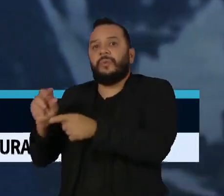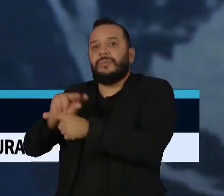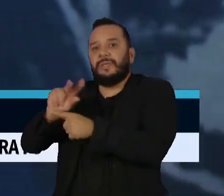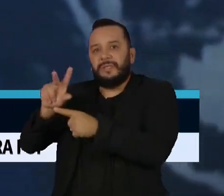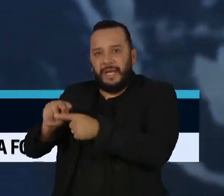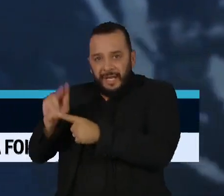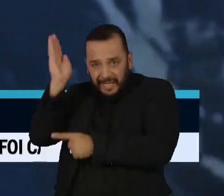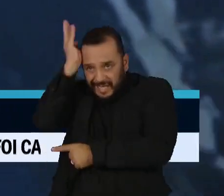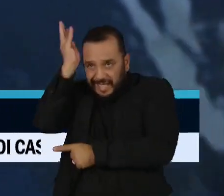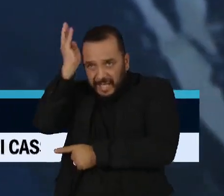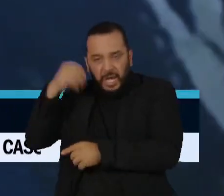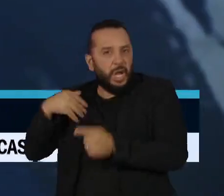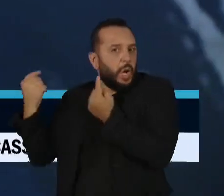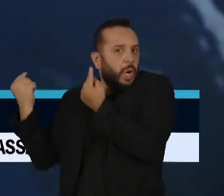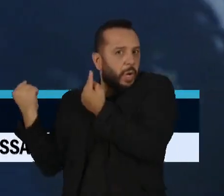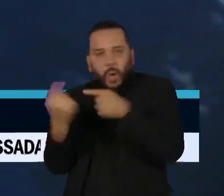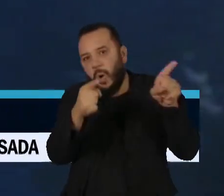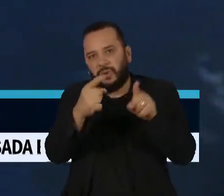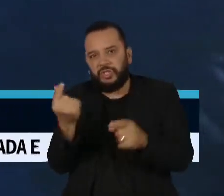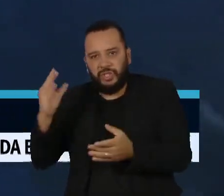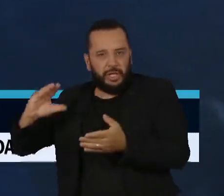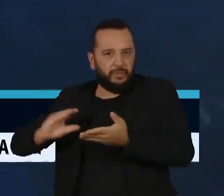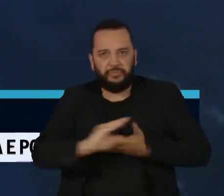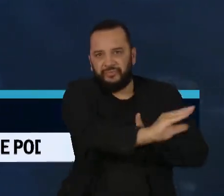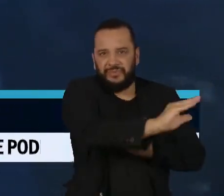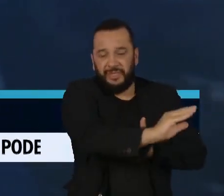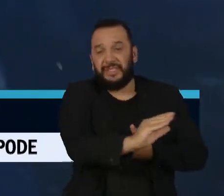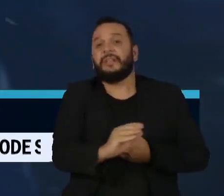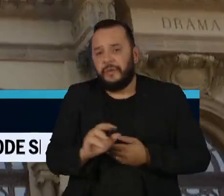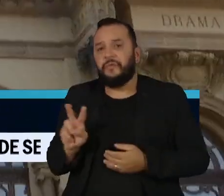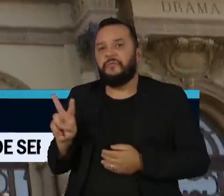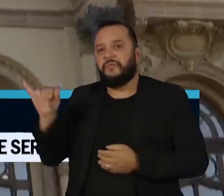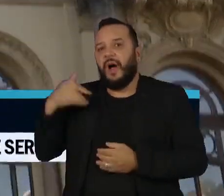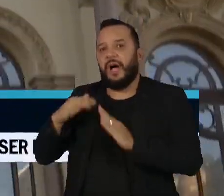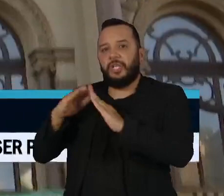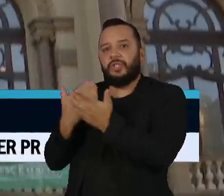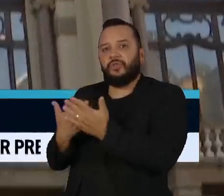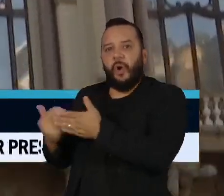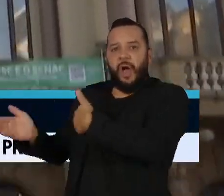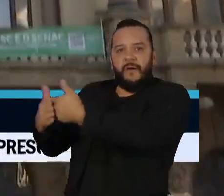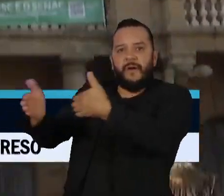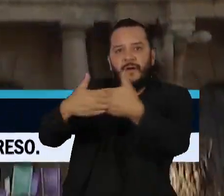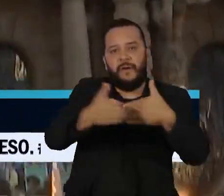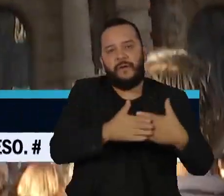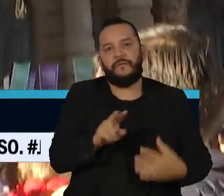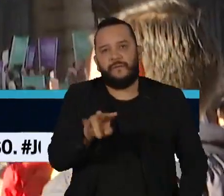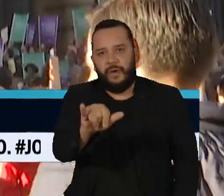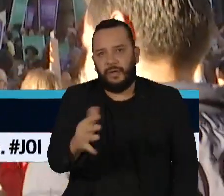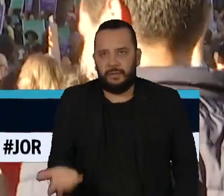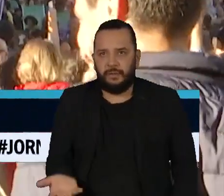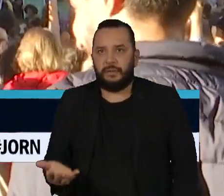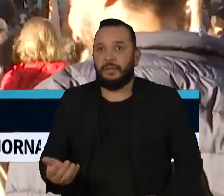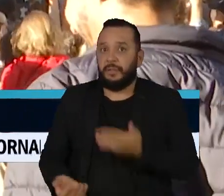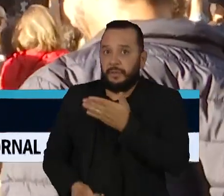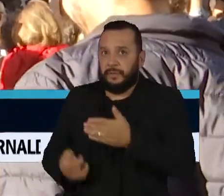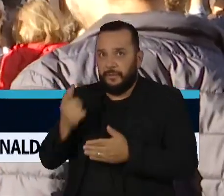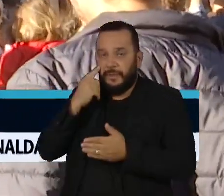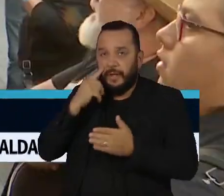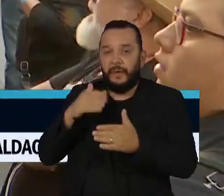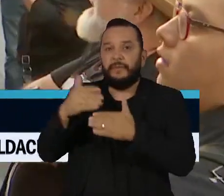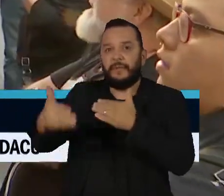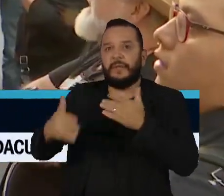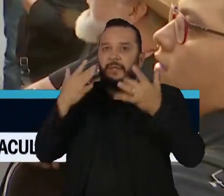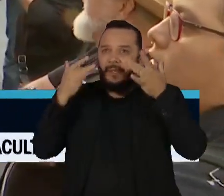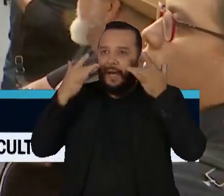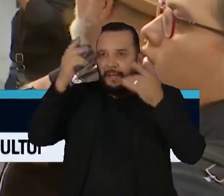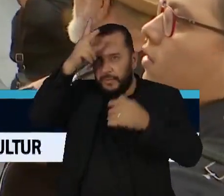contrárias à medida, afirmando que há risco de suspensão de atividades. Em São Paulo, o ato aconteceu em frente ao Teatro